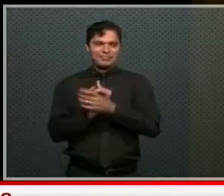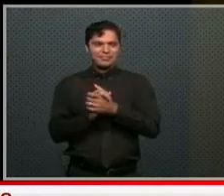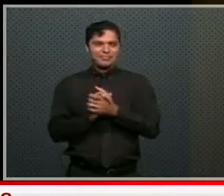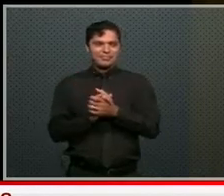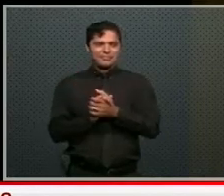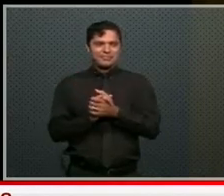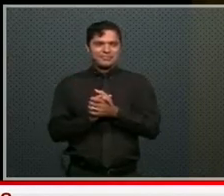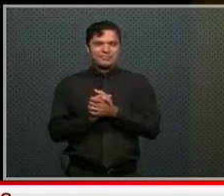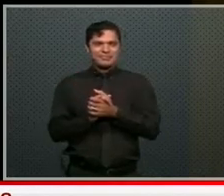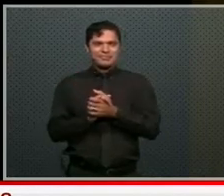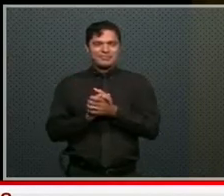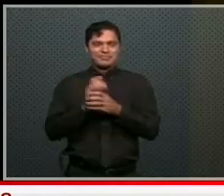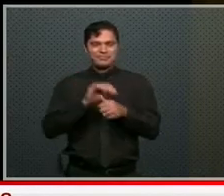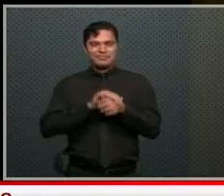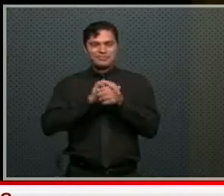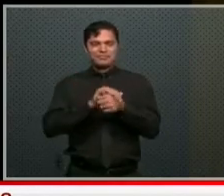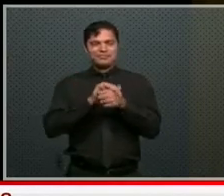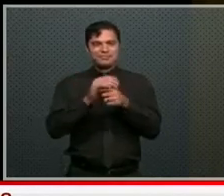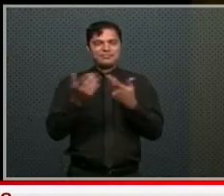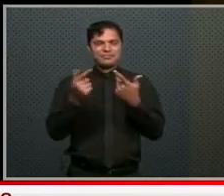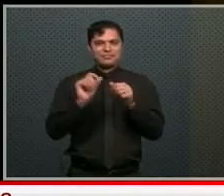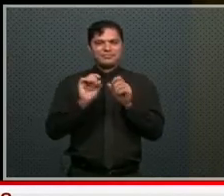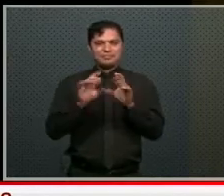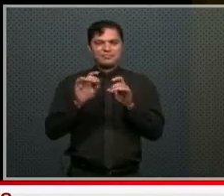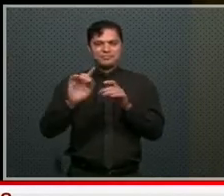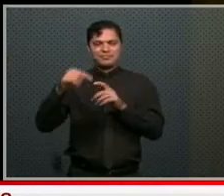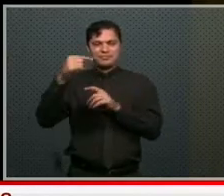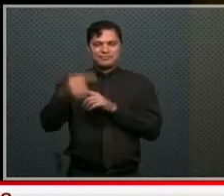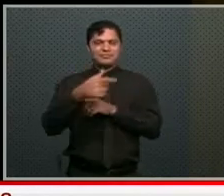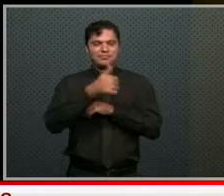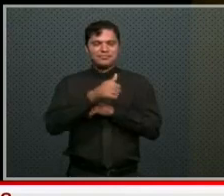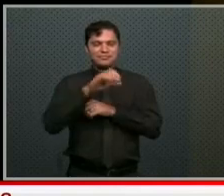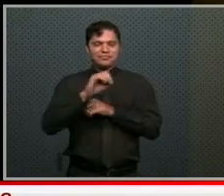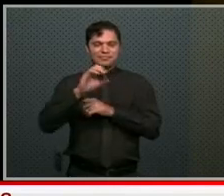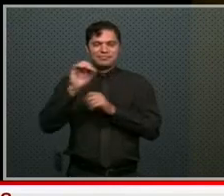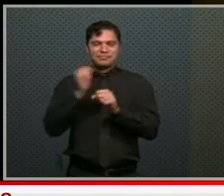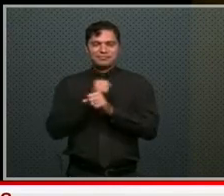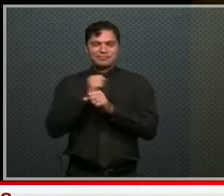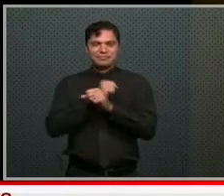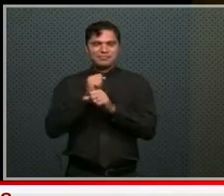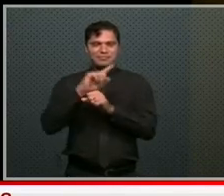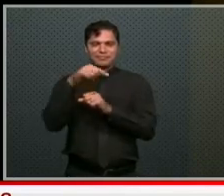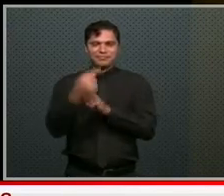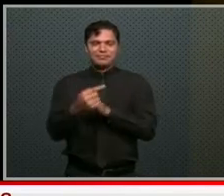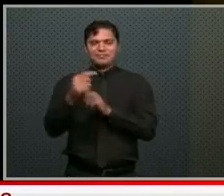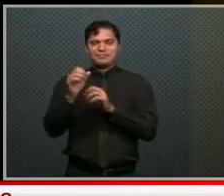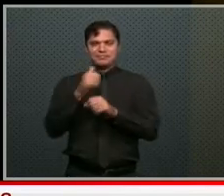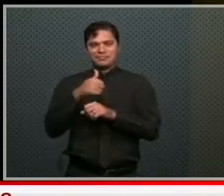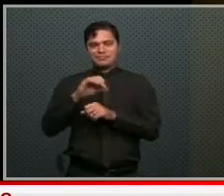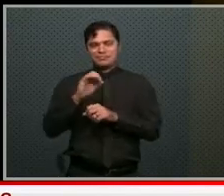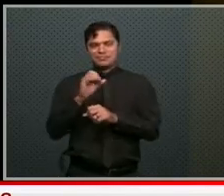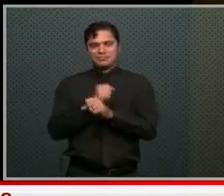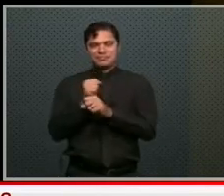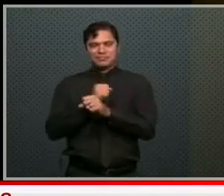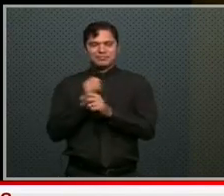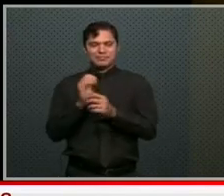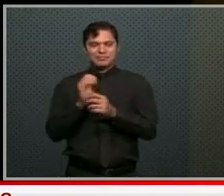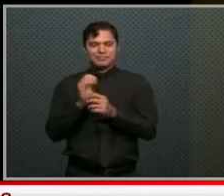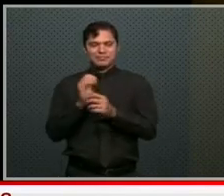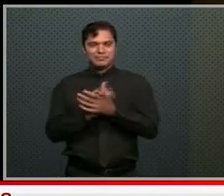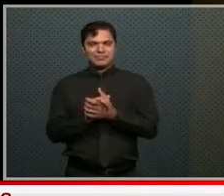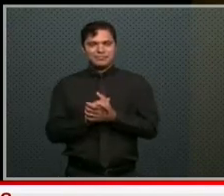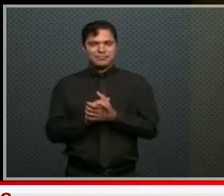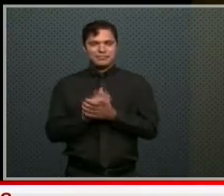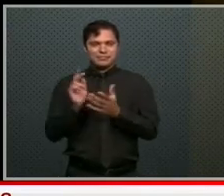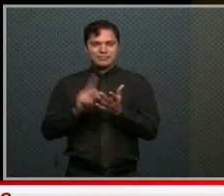começando criar Tartaruga e ele quer vender as próximas daqui a 100 anos prepara ele para o próximo Centenário É verdade chega